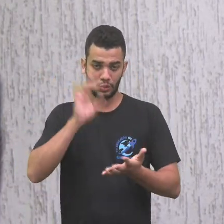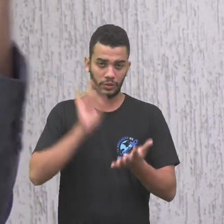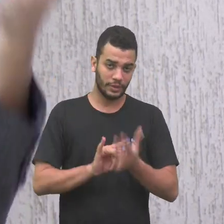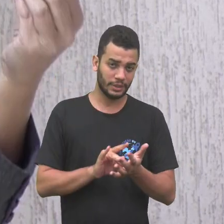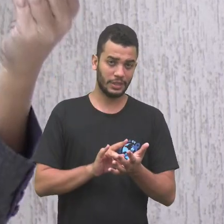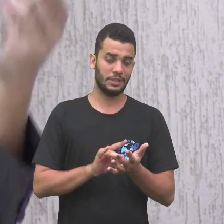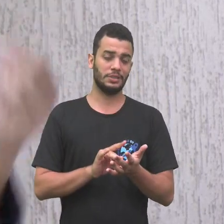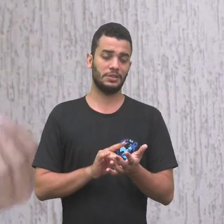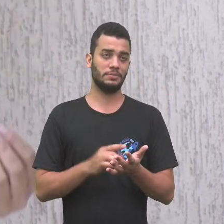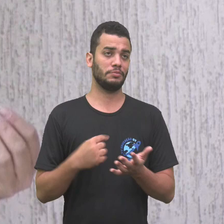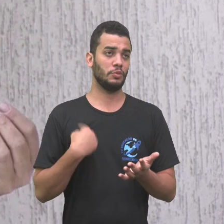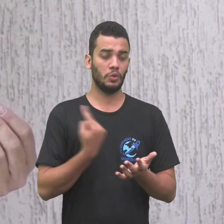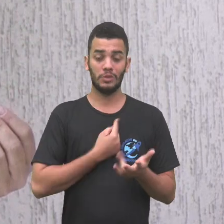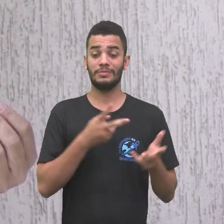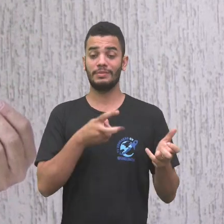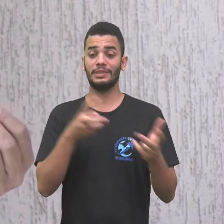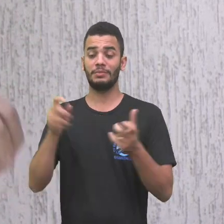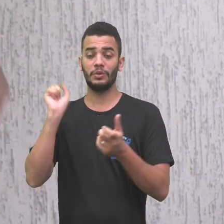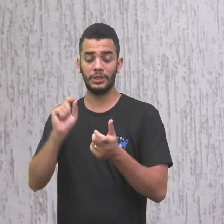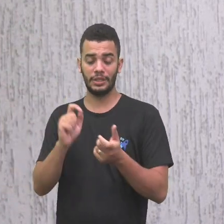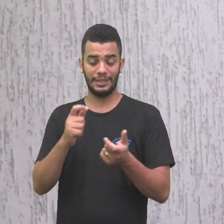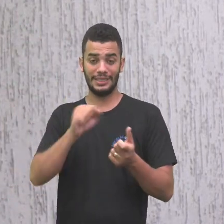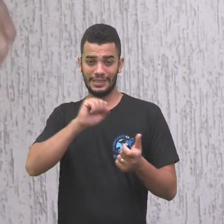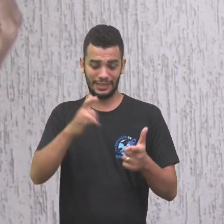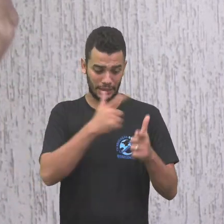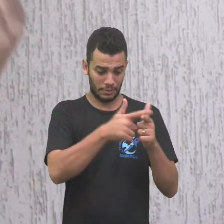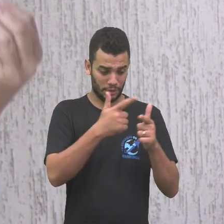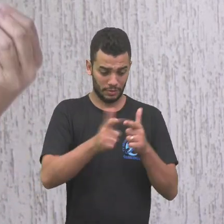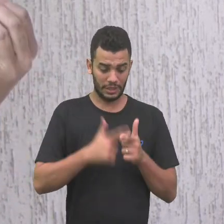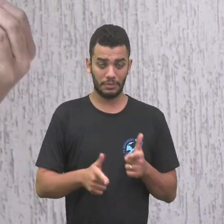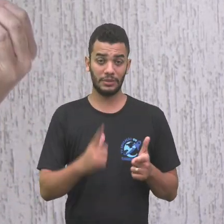gente ter a solução com essa parceria. Vocês